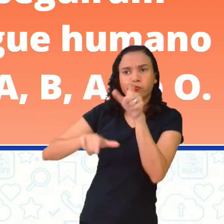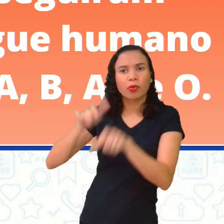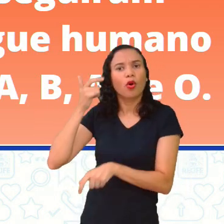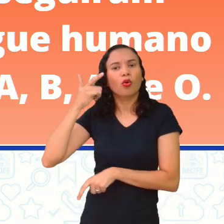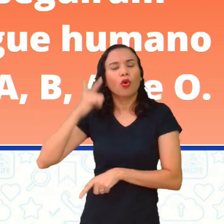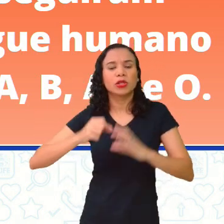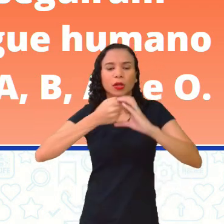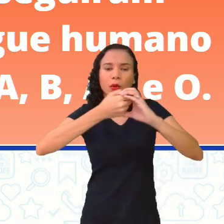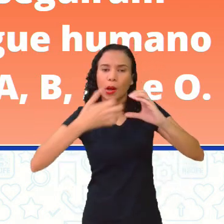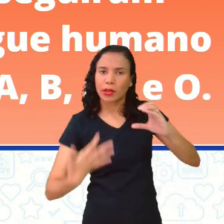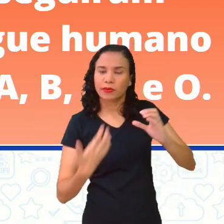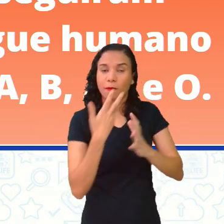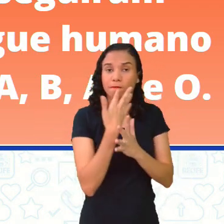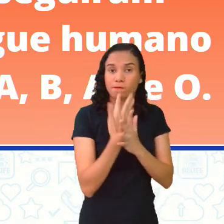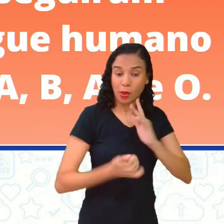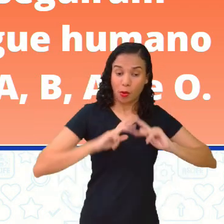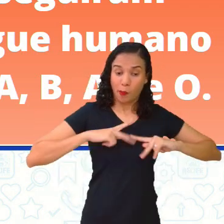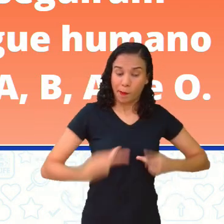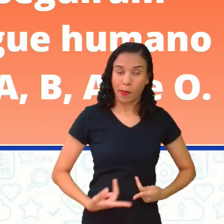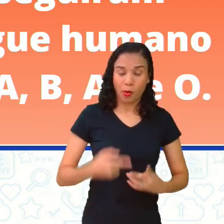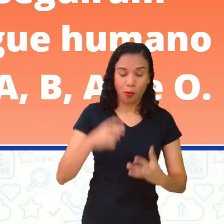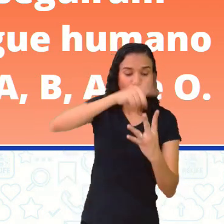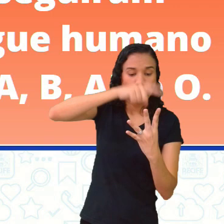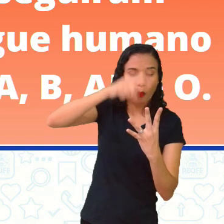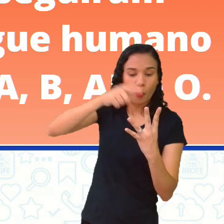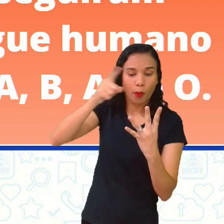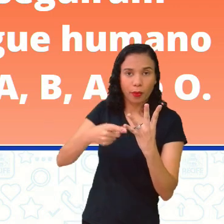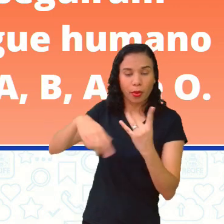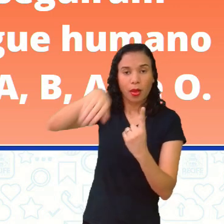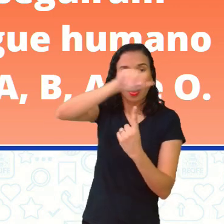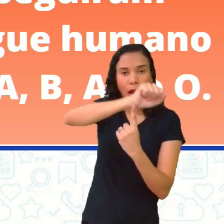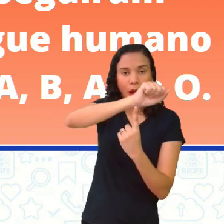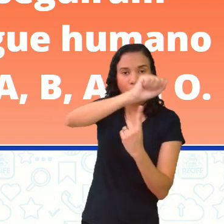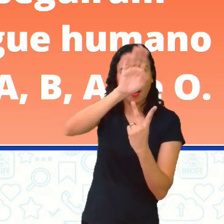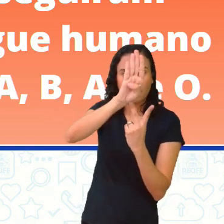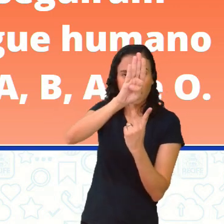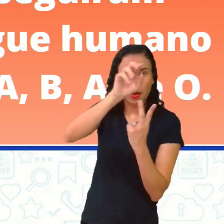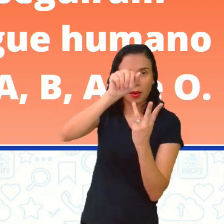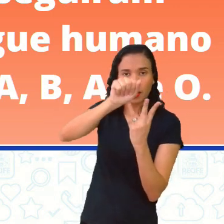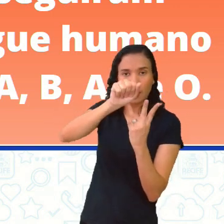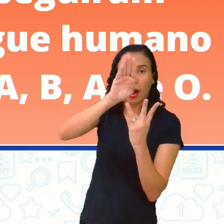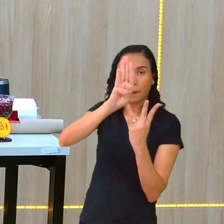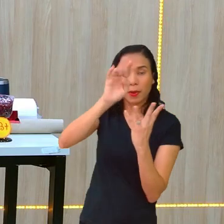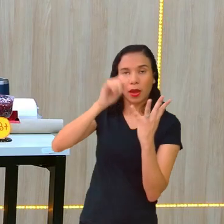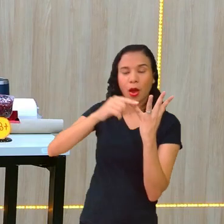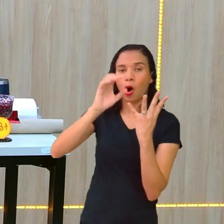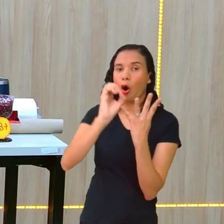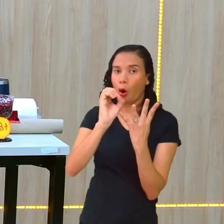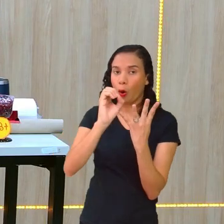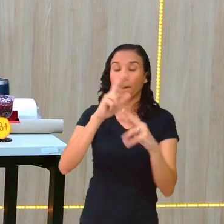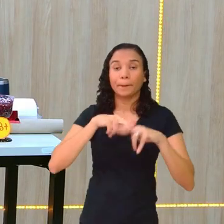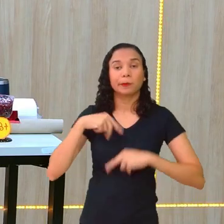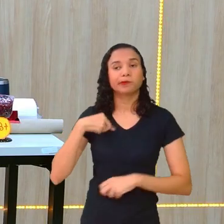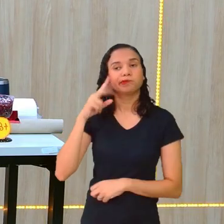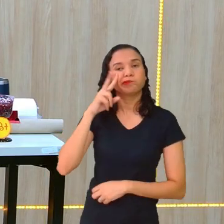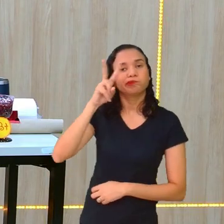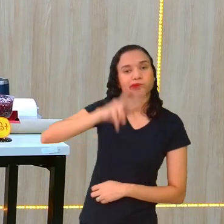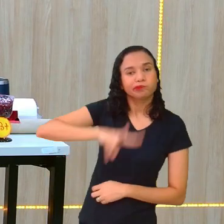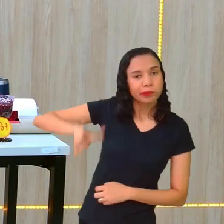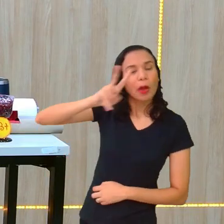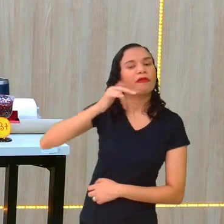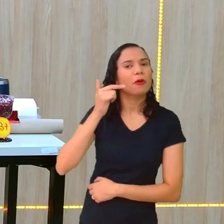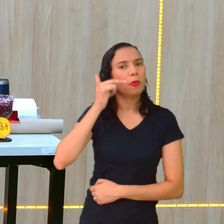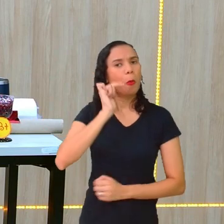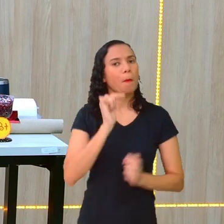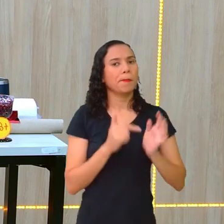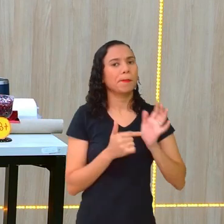o sangue humano, em 4 tipos: A, B, AB e O. Então vejam aí que ele